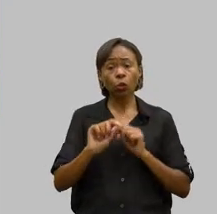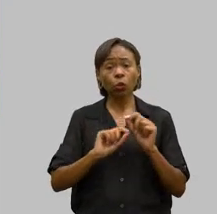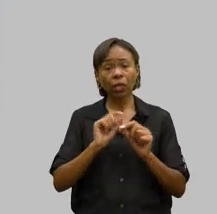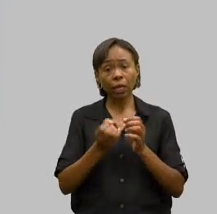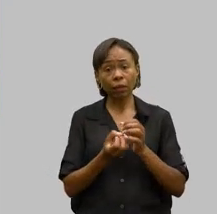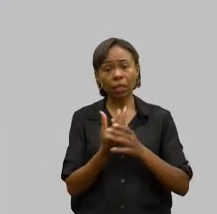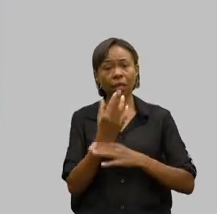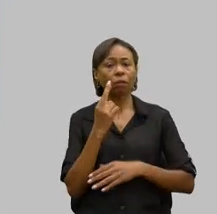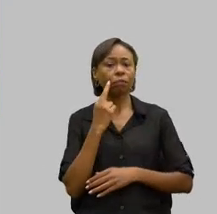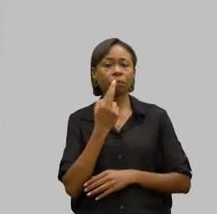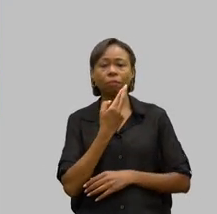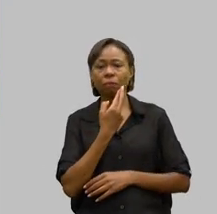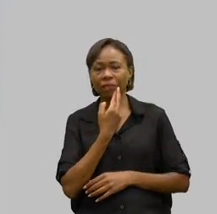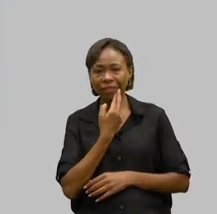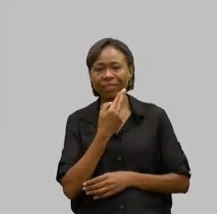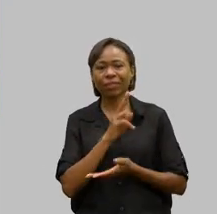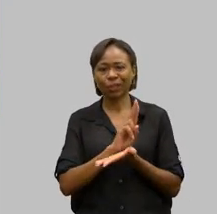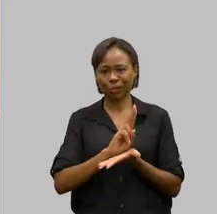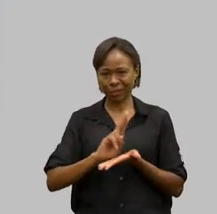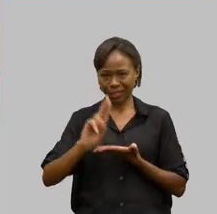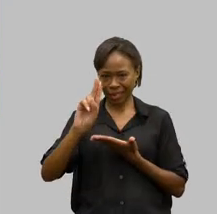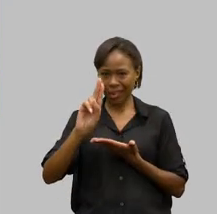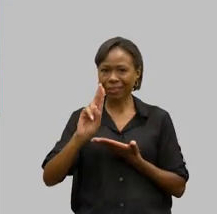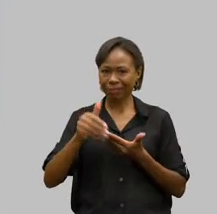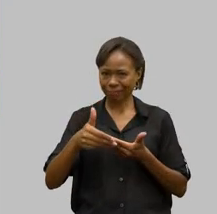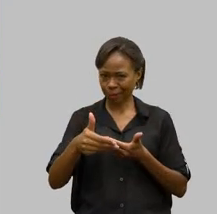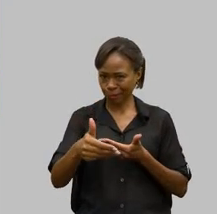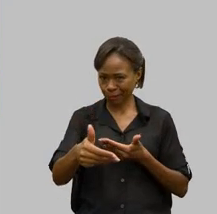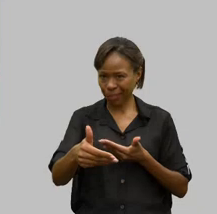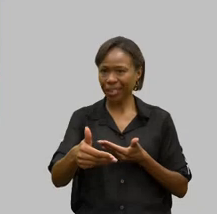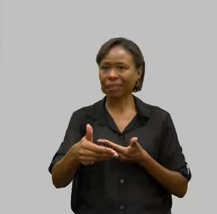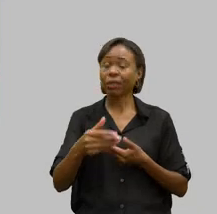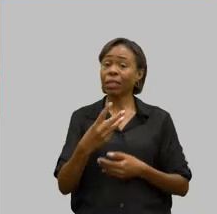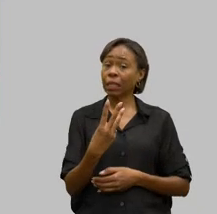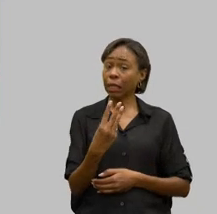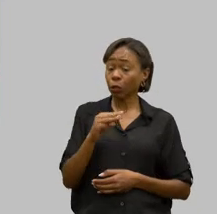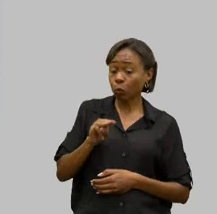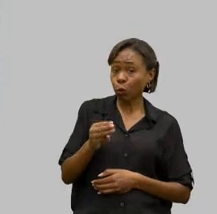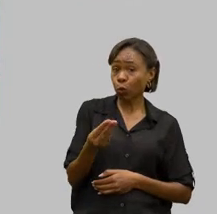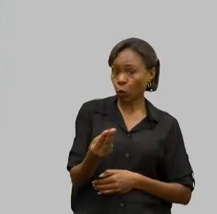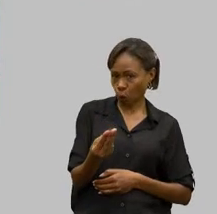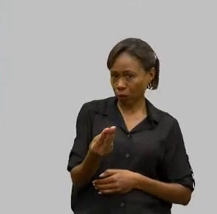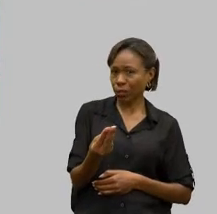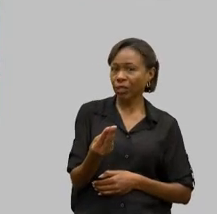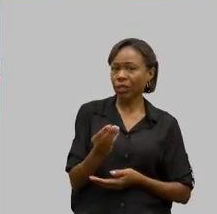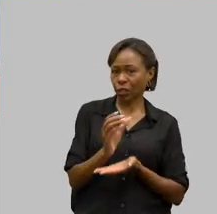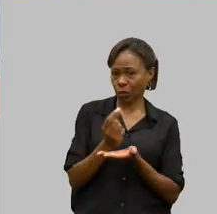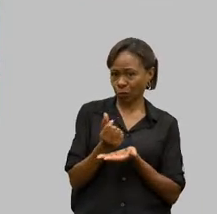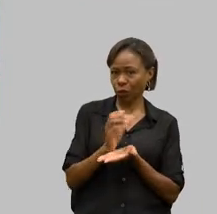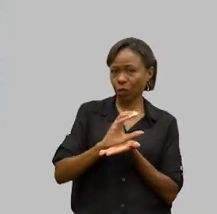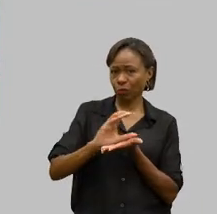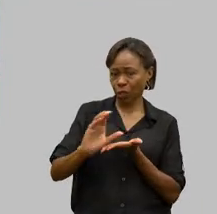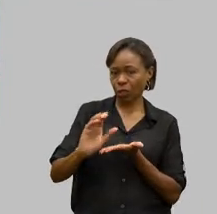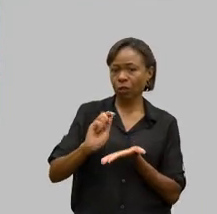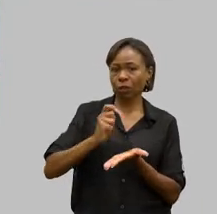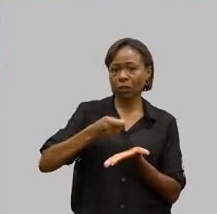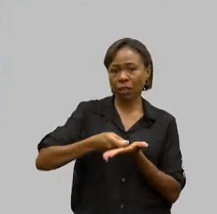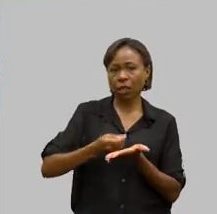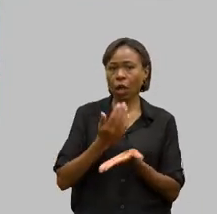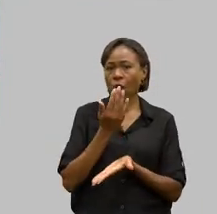tornar uma realidade em breve, graças a Deus. Então, nós temos 3 milhões de investimentos no restaurante alimentação escolar, no restaurante